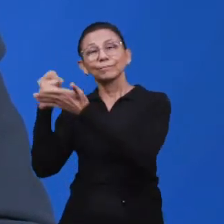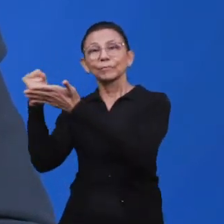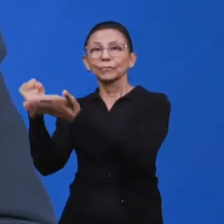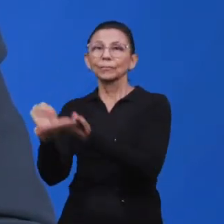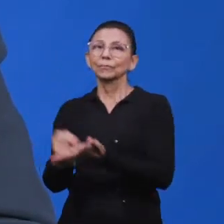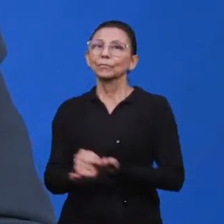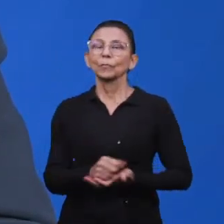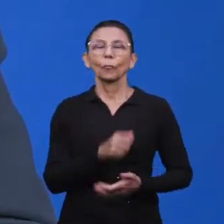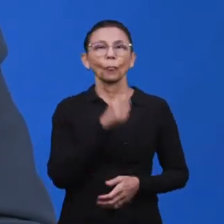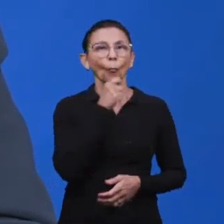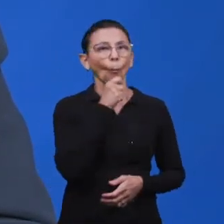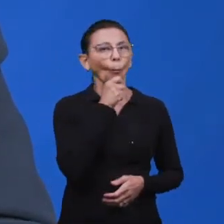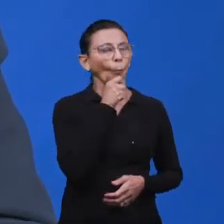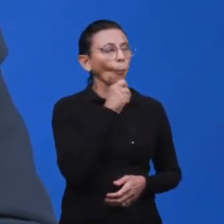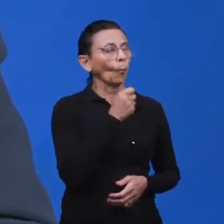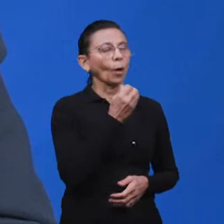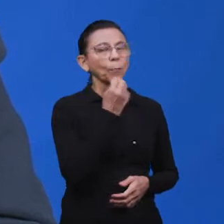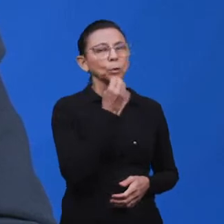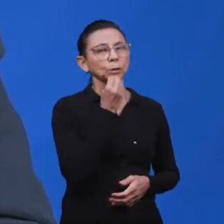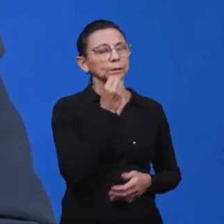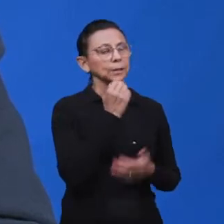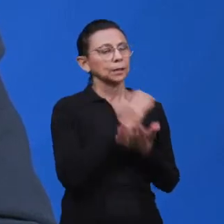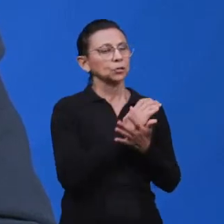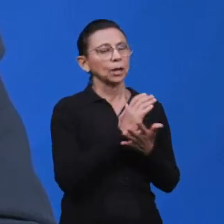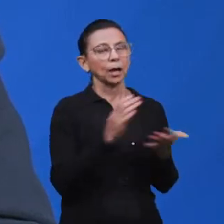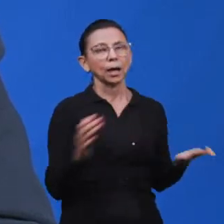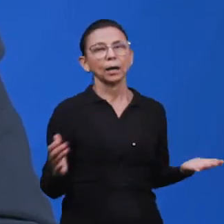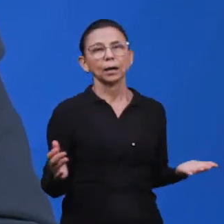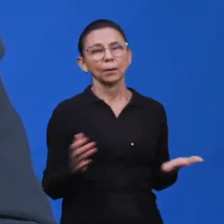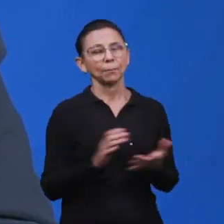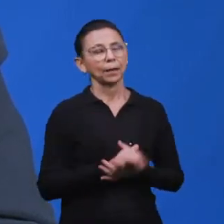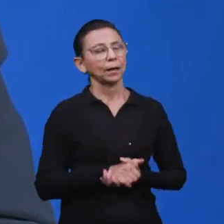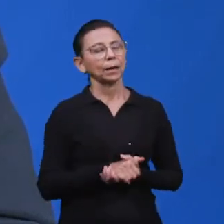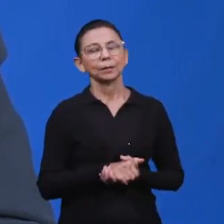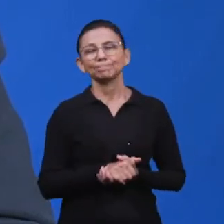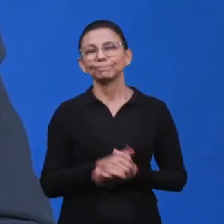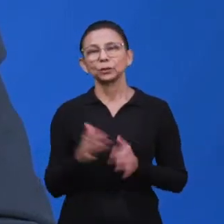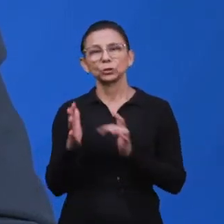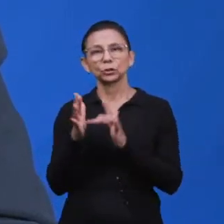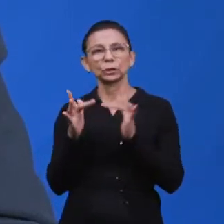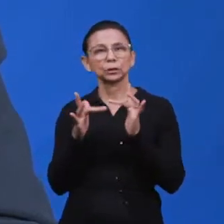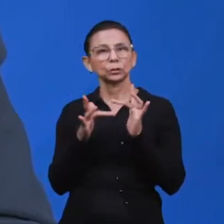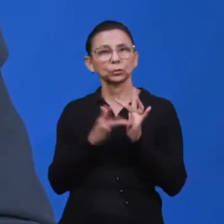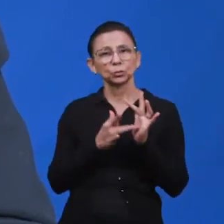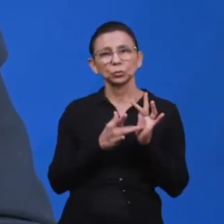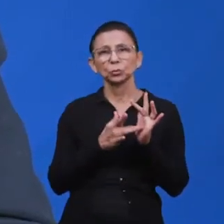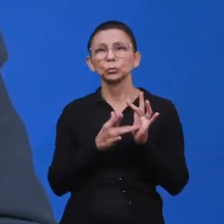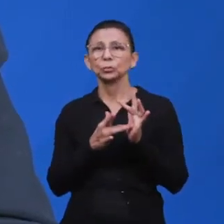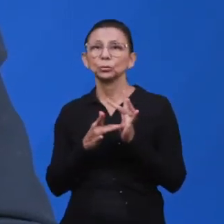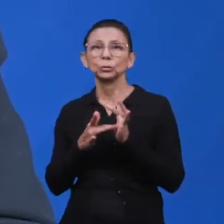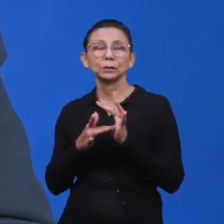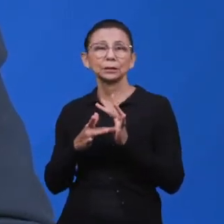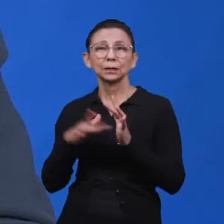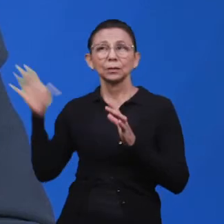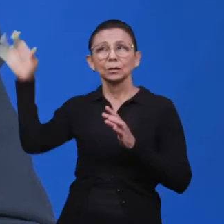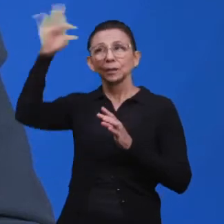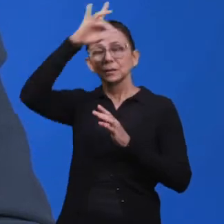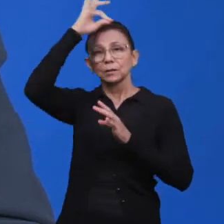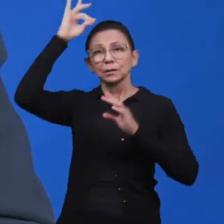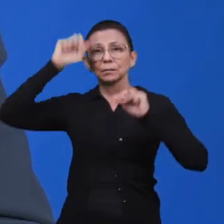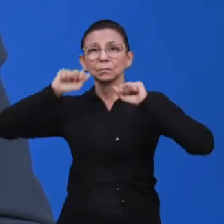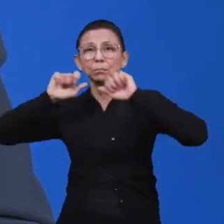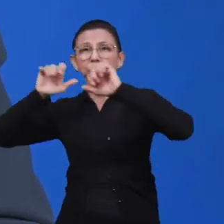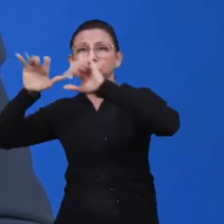mais possibilidade de se alimentar do Cordeiro, não haverá mais o Cordeiro e nem as operações do